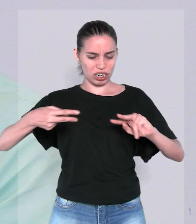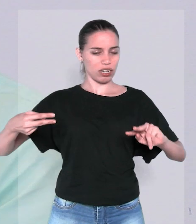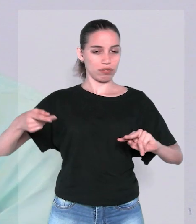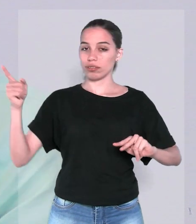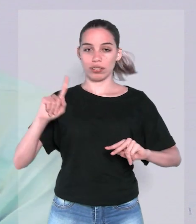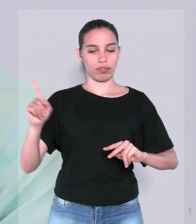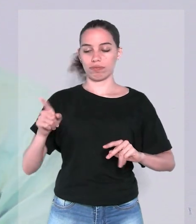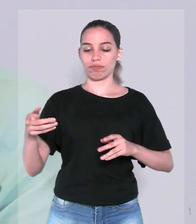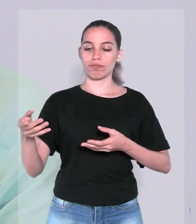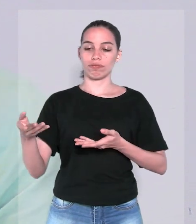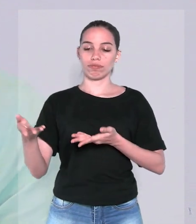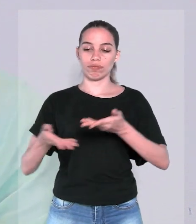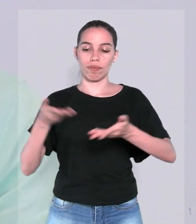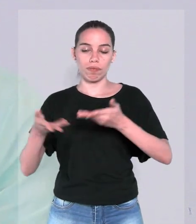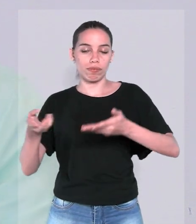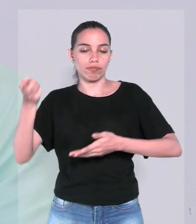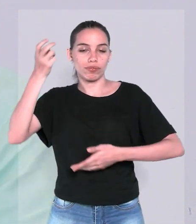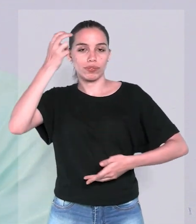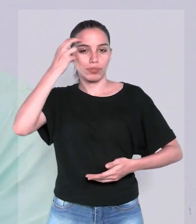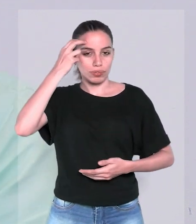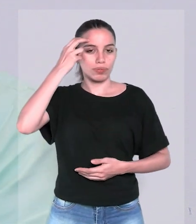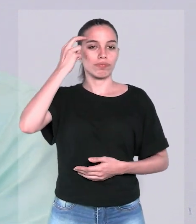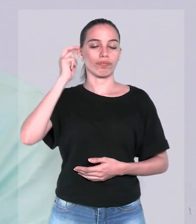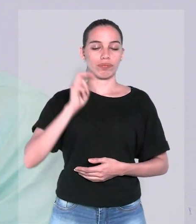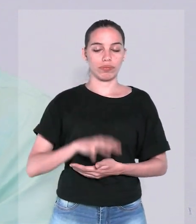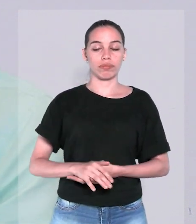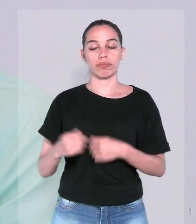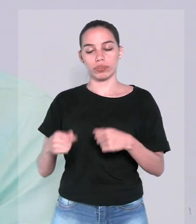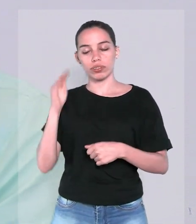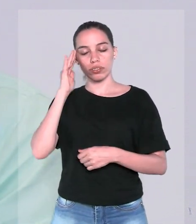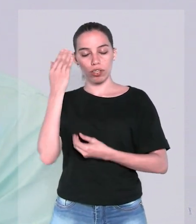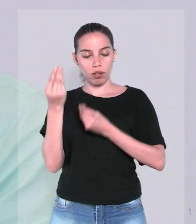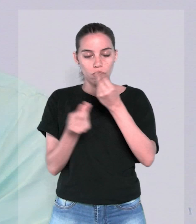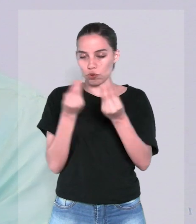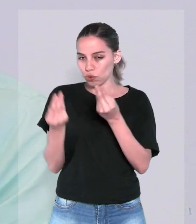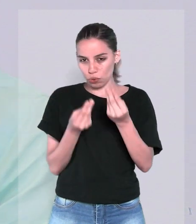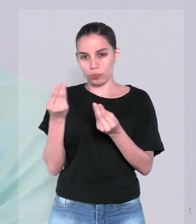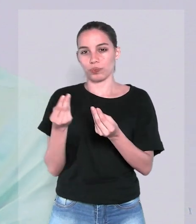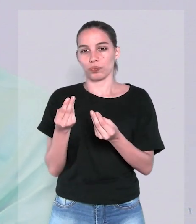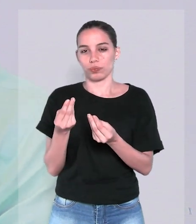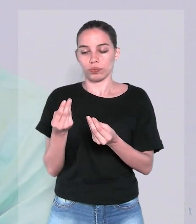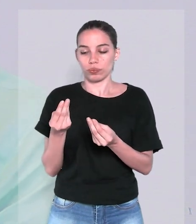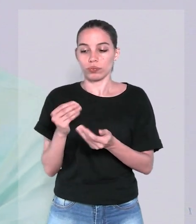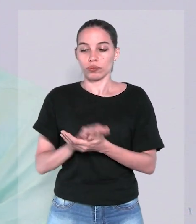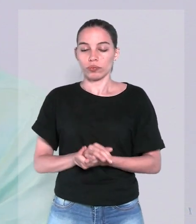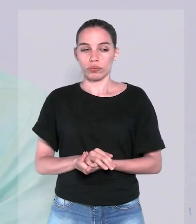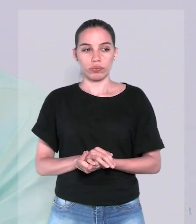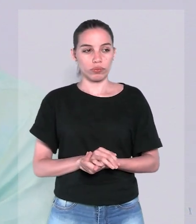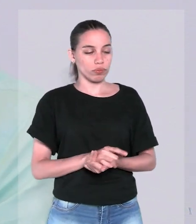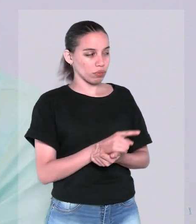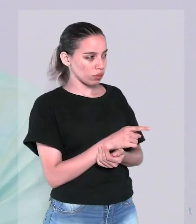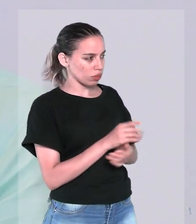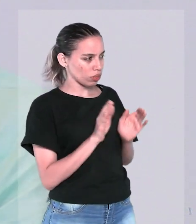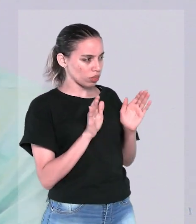O coringa, ele tem um gozo em violar. Ele se auto-viola e ele tem um